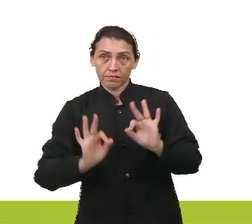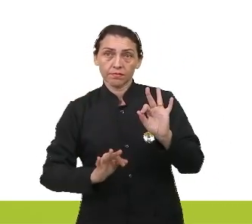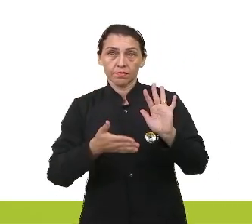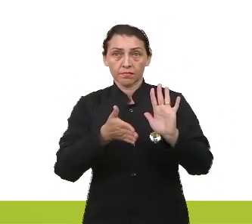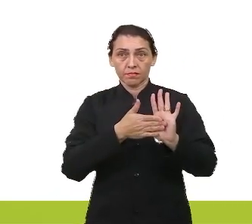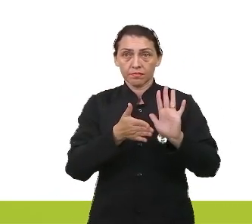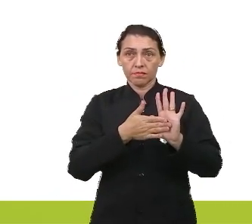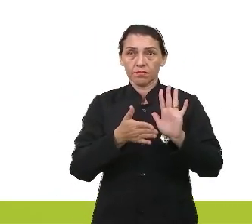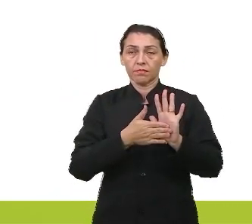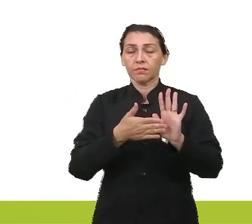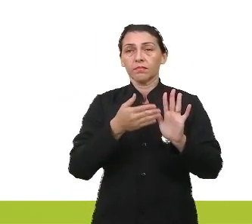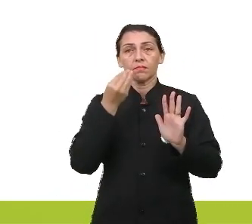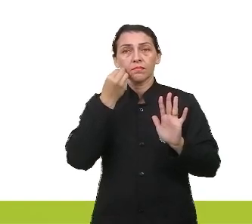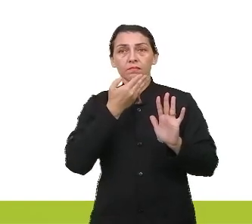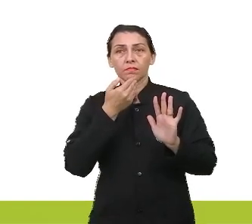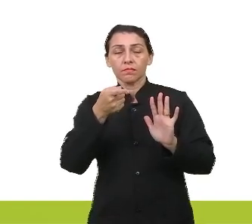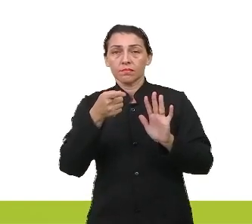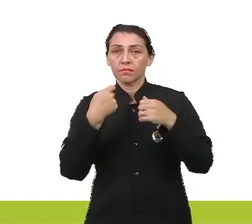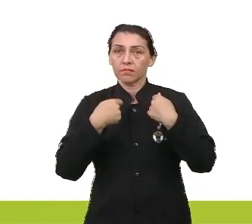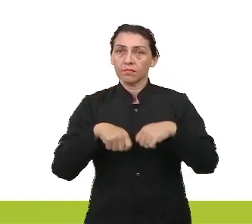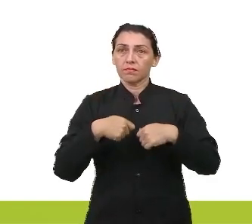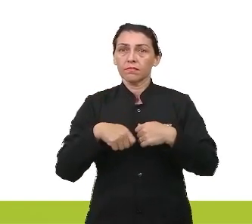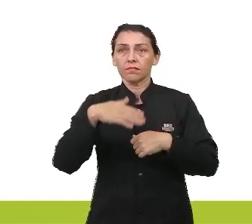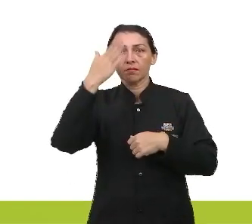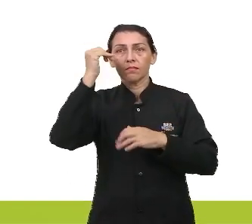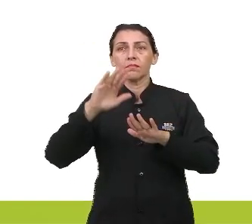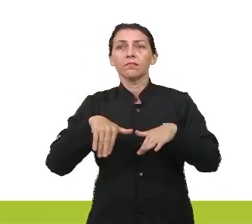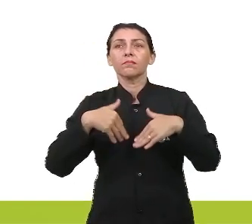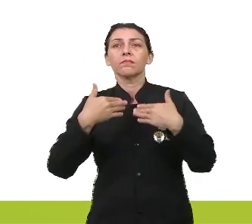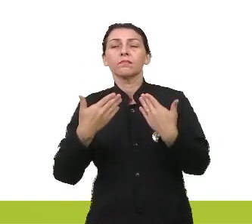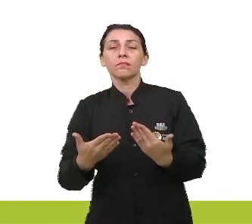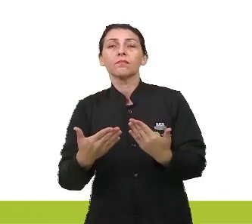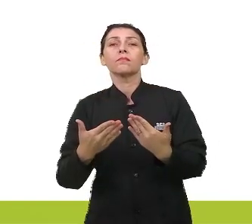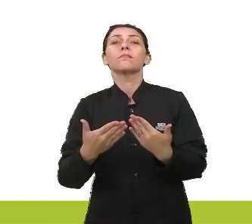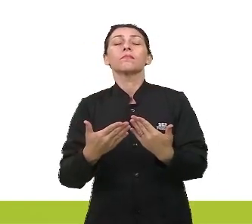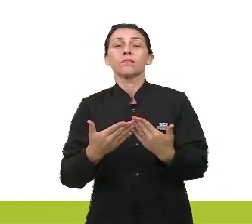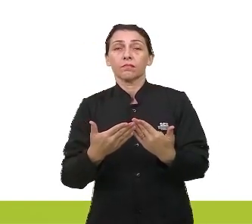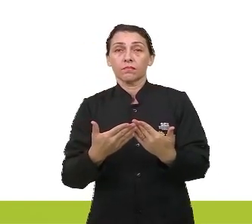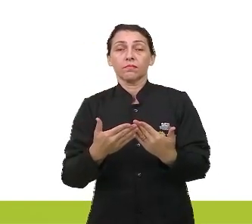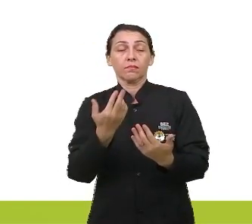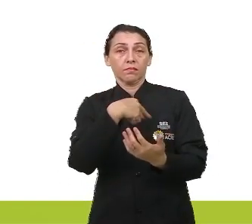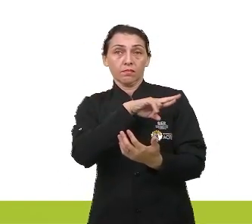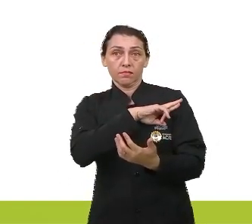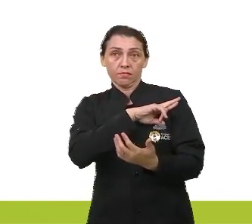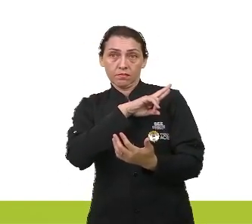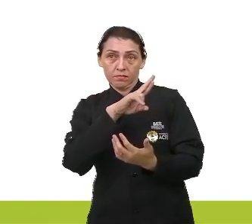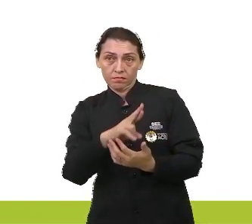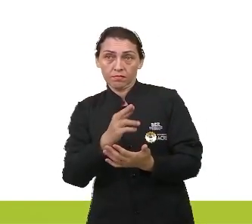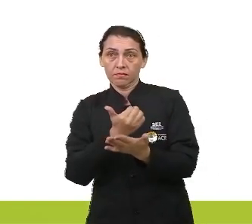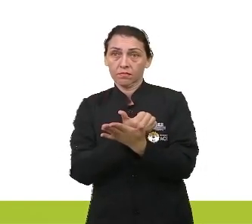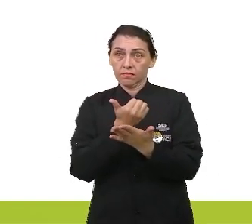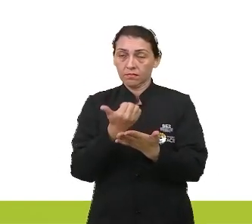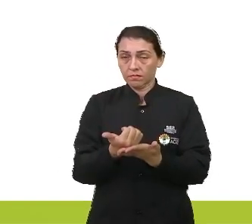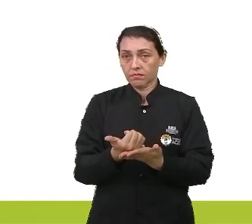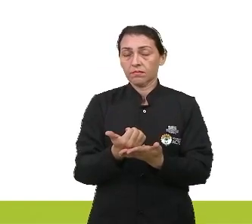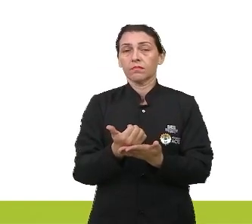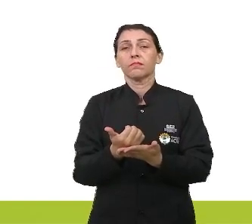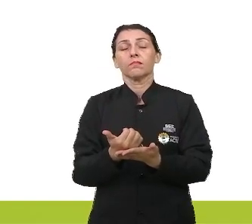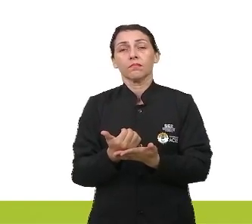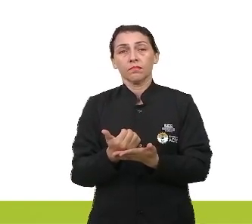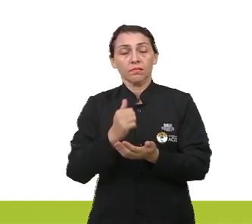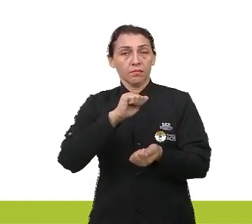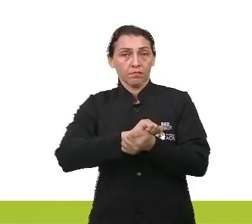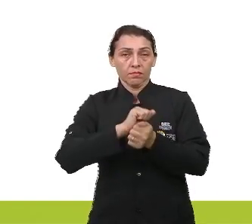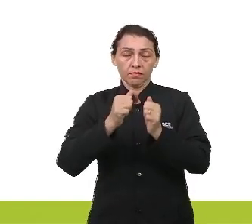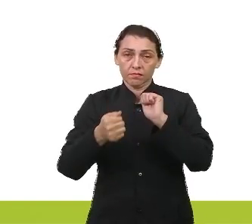sua proposta de intervenção, você precisa definir quais dessas esferas será o responsável pela ação, associando